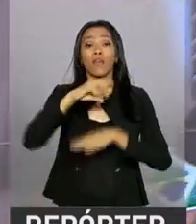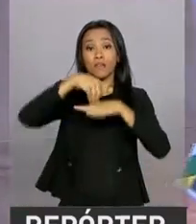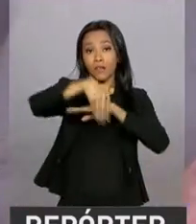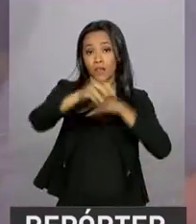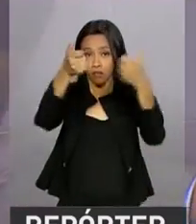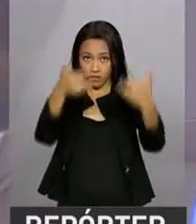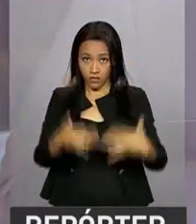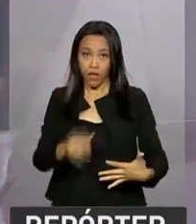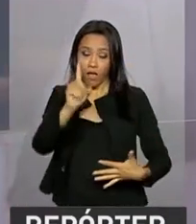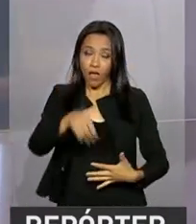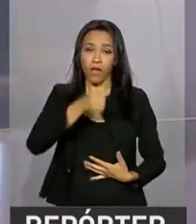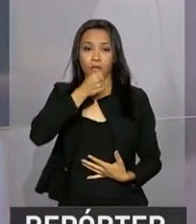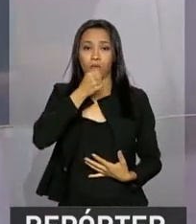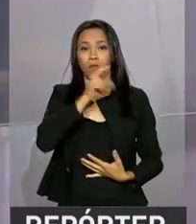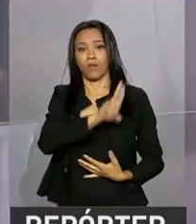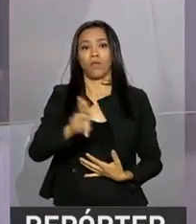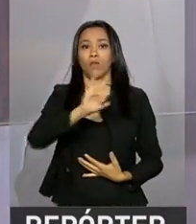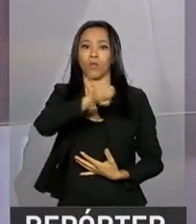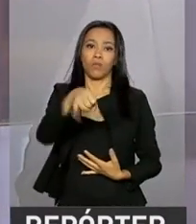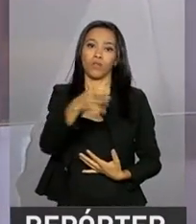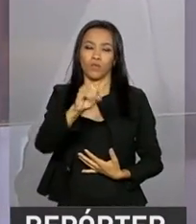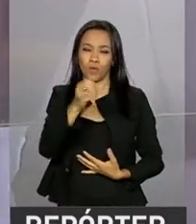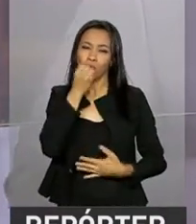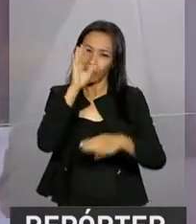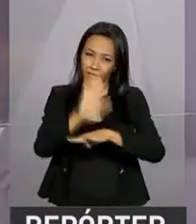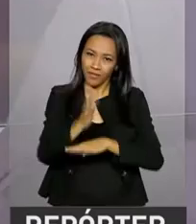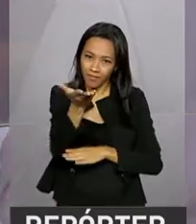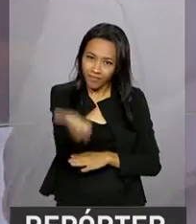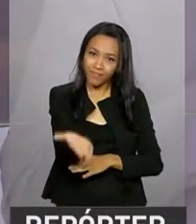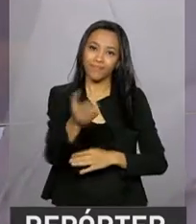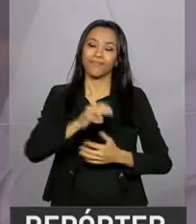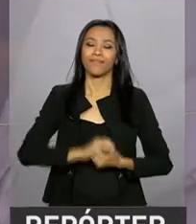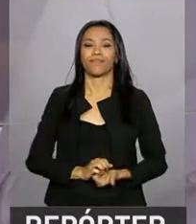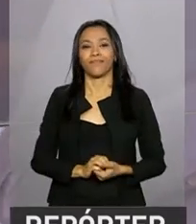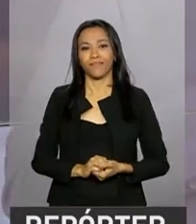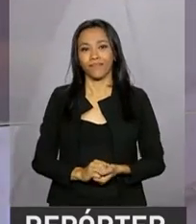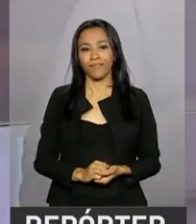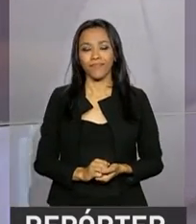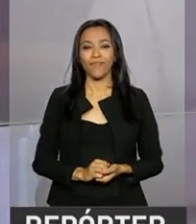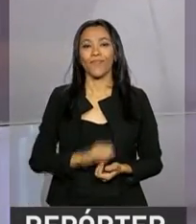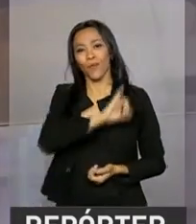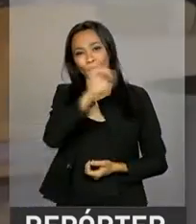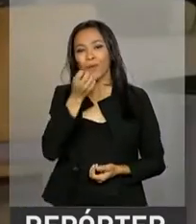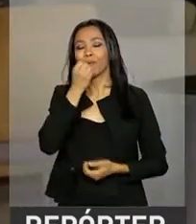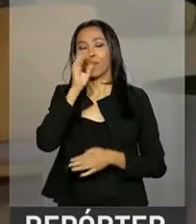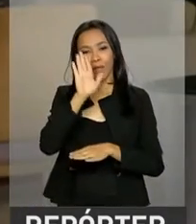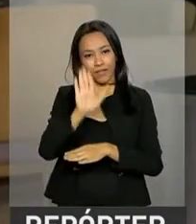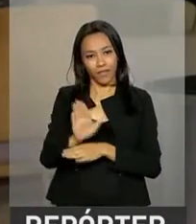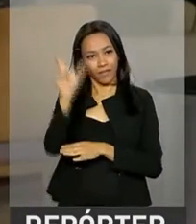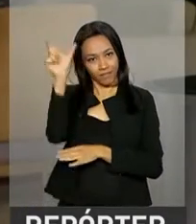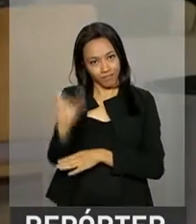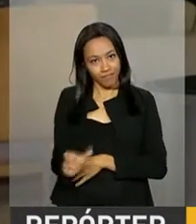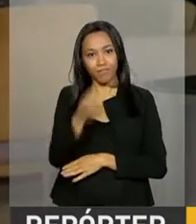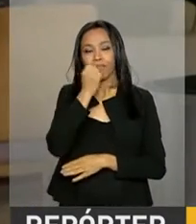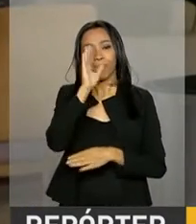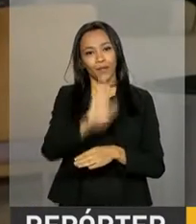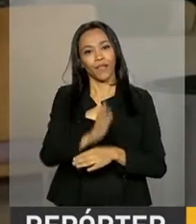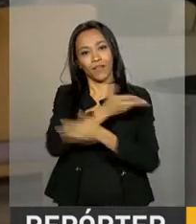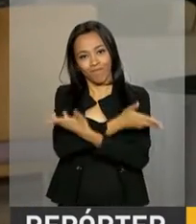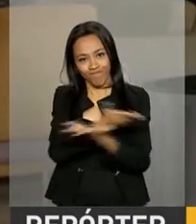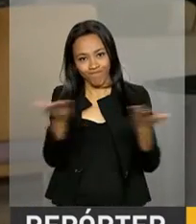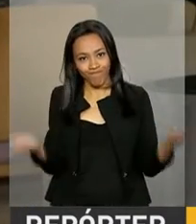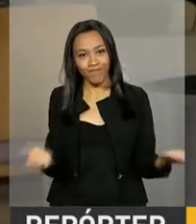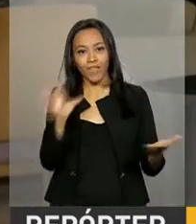João Pedro Neto. Oi, João Pedro, boa tarde para você. Oi, Leandro, boa tarde para você também, boa tarde a todos que nos assistem